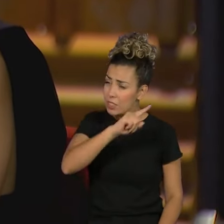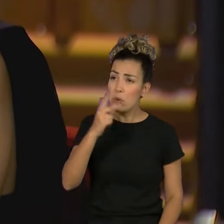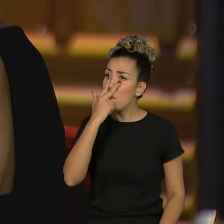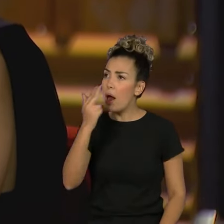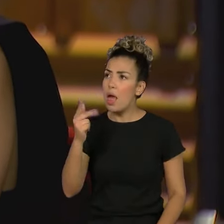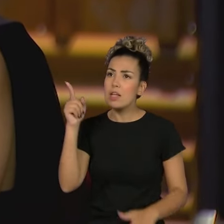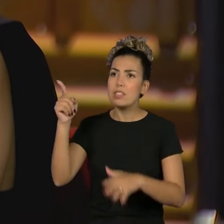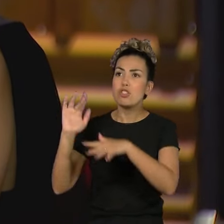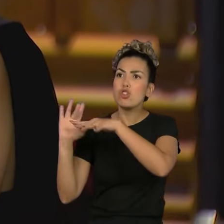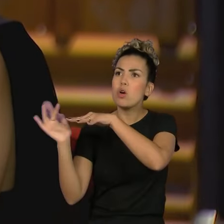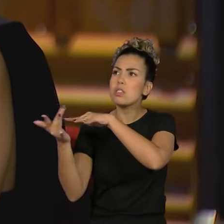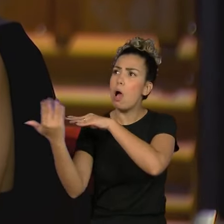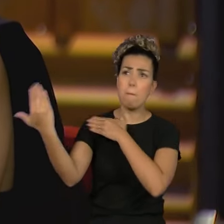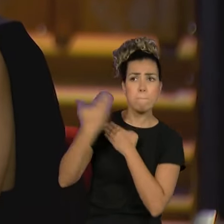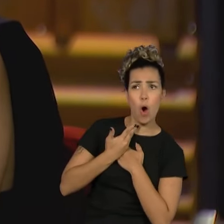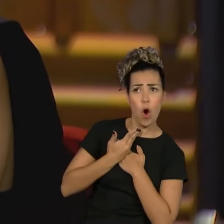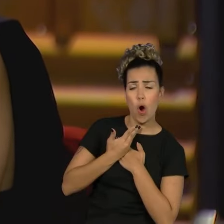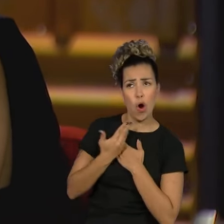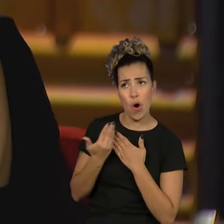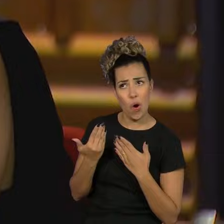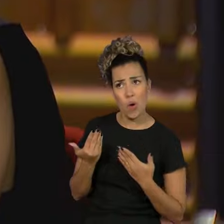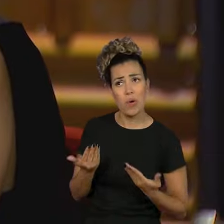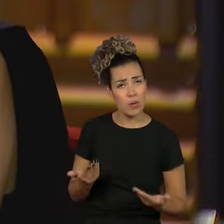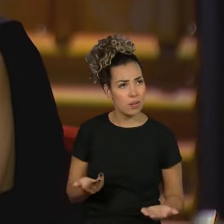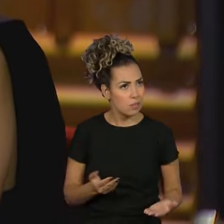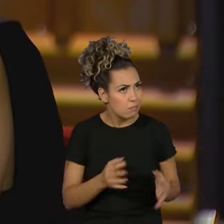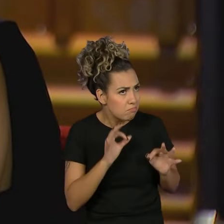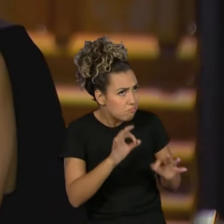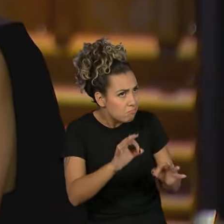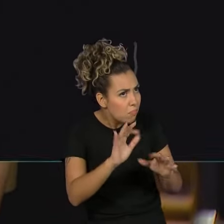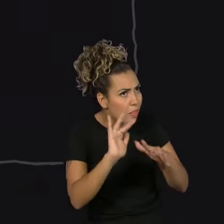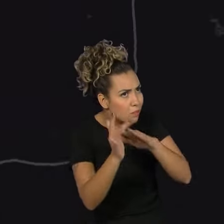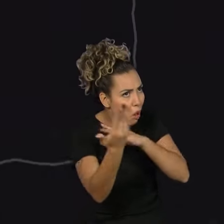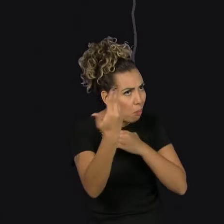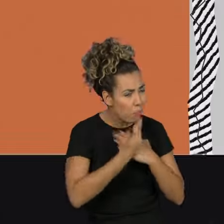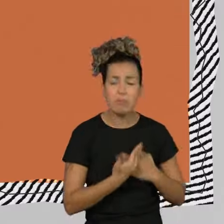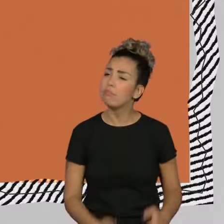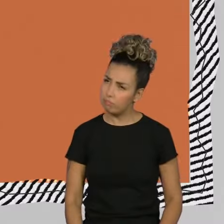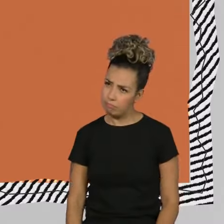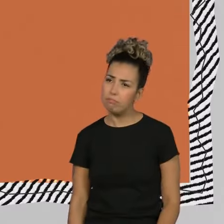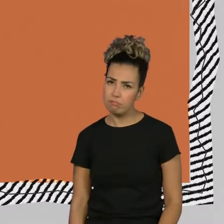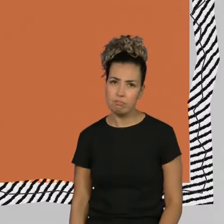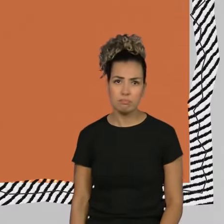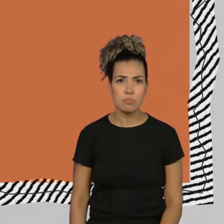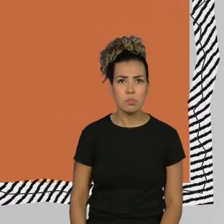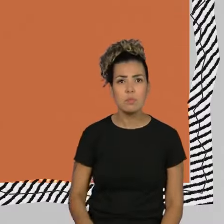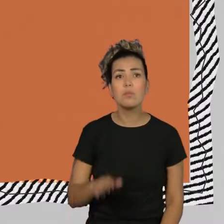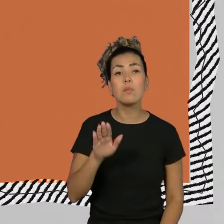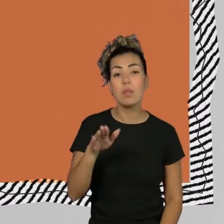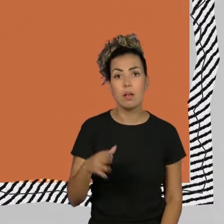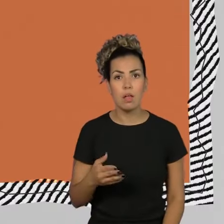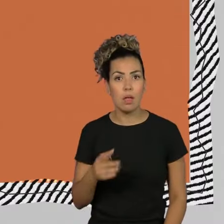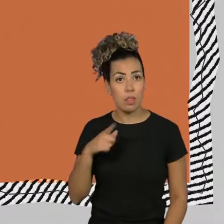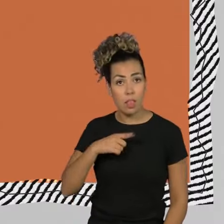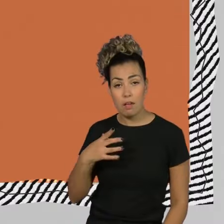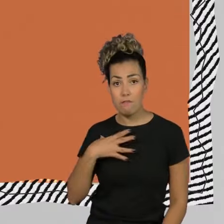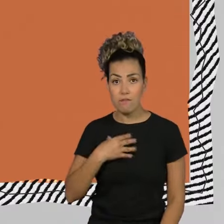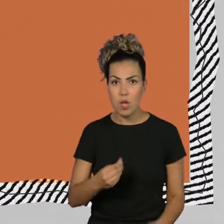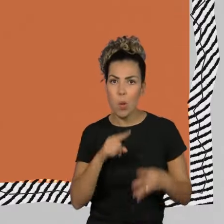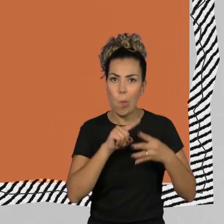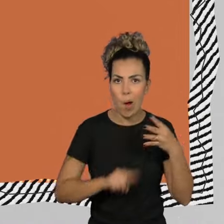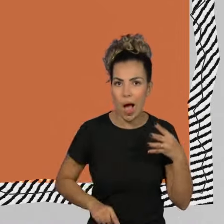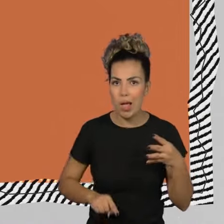sociais perdemos nessa geração perd perdemos Chico quatro filhos com quatro